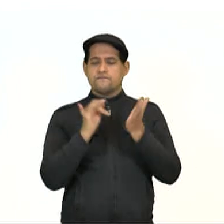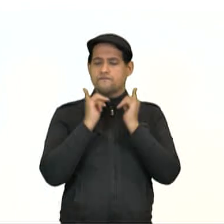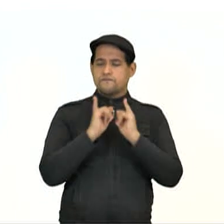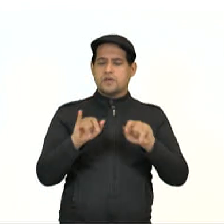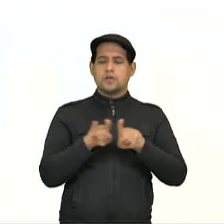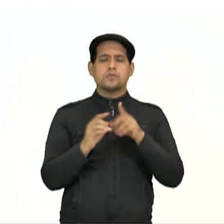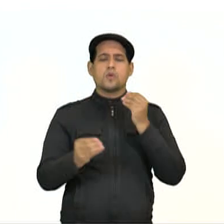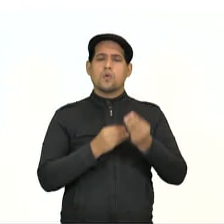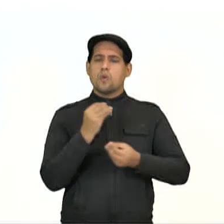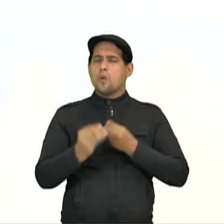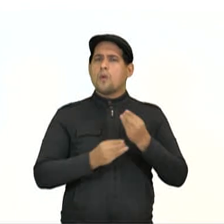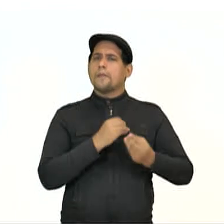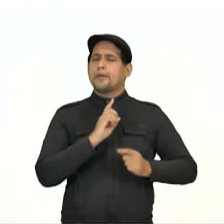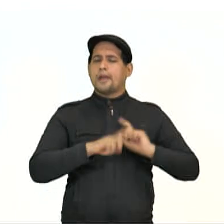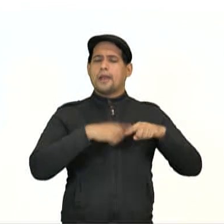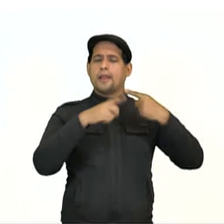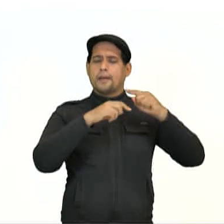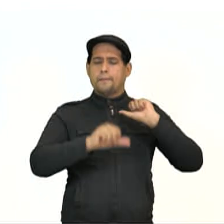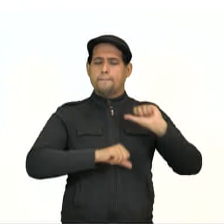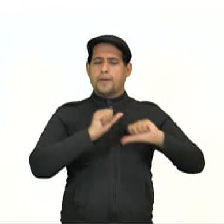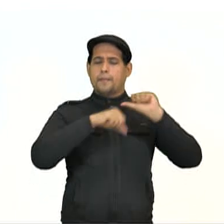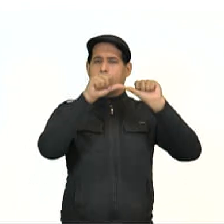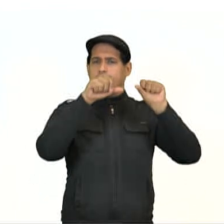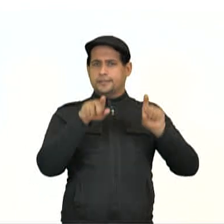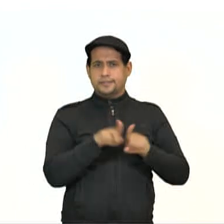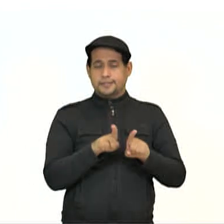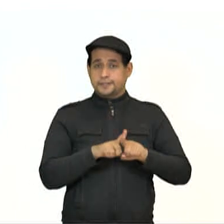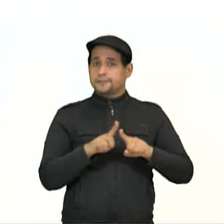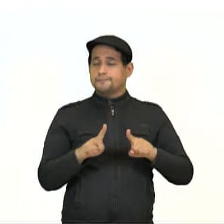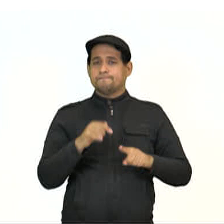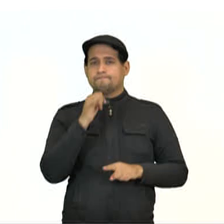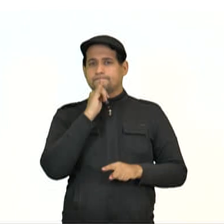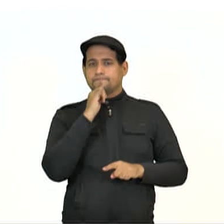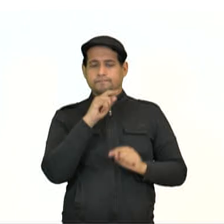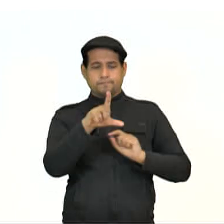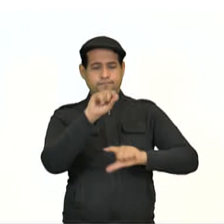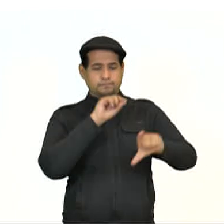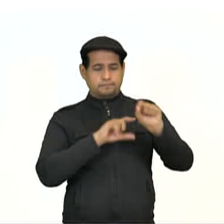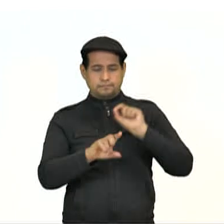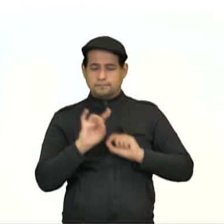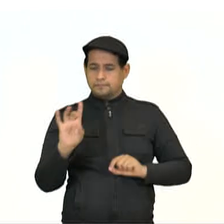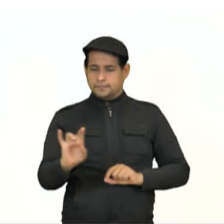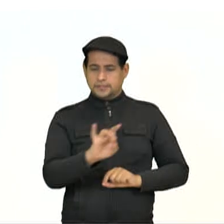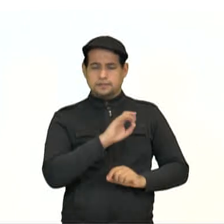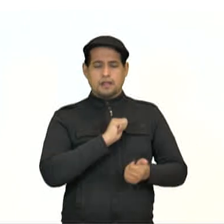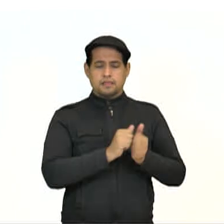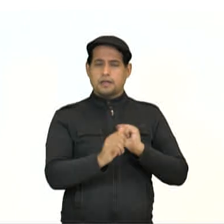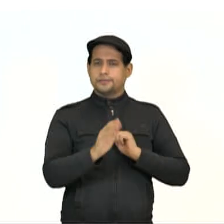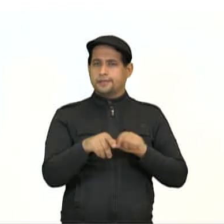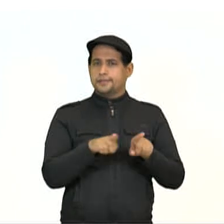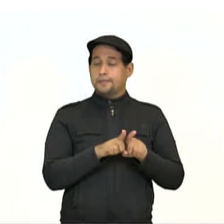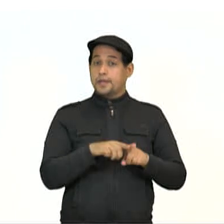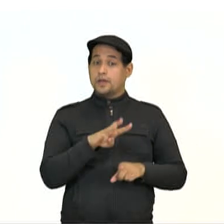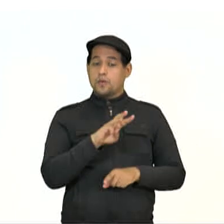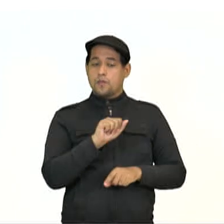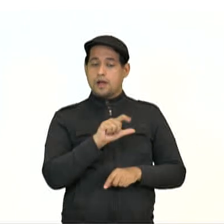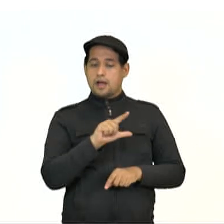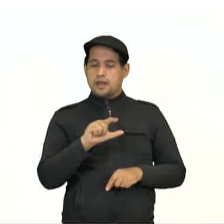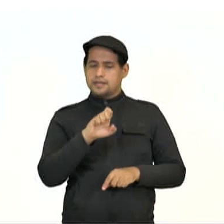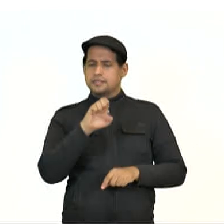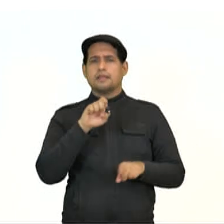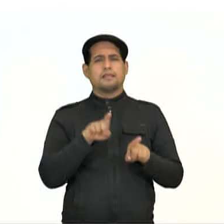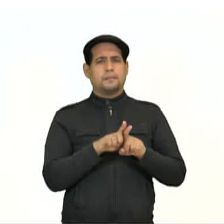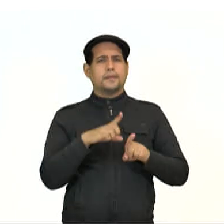de como as espécies evoluem e mudam ao longo do tempo, através da seleção dos indivíduos mais adaptados, o Wallace